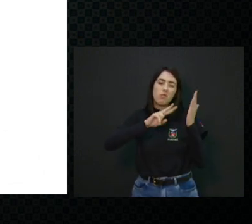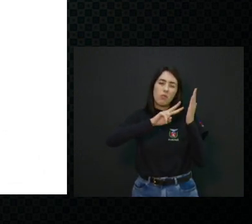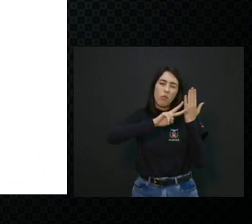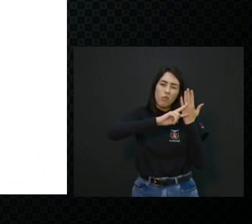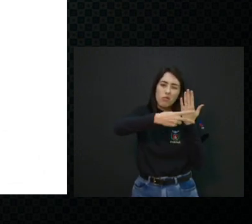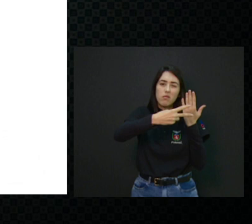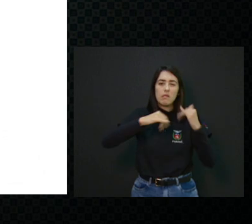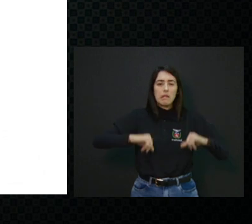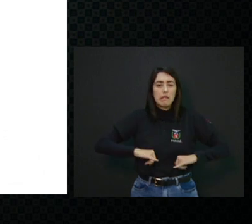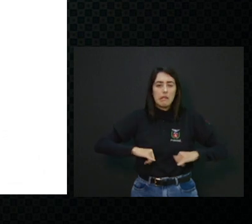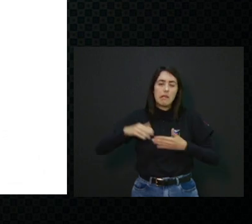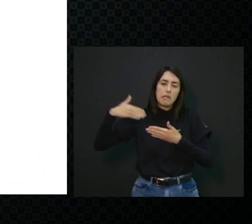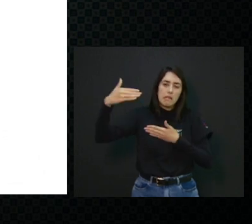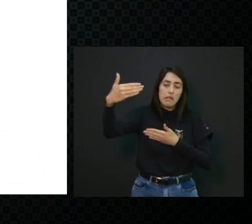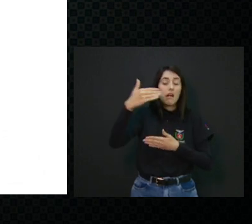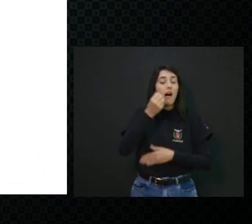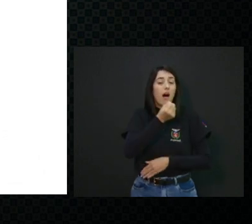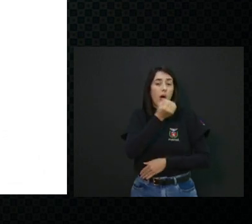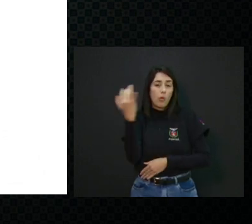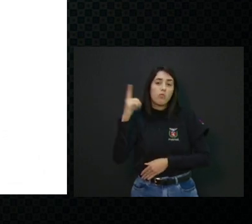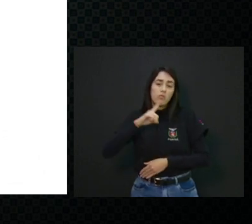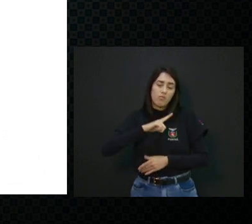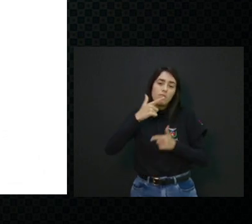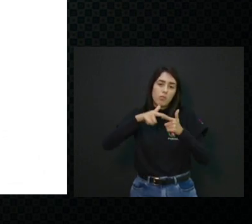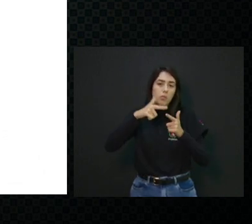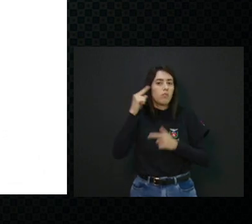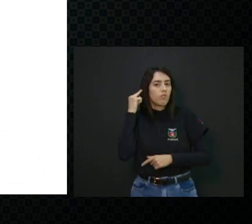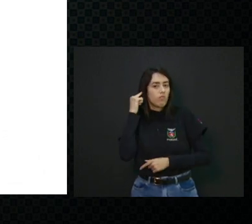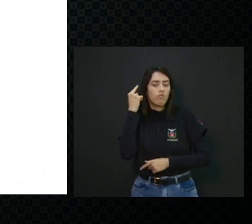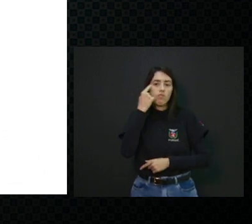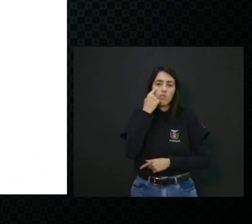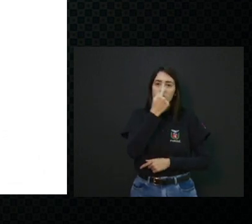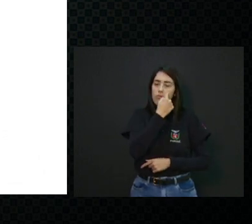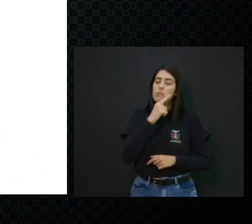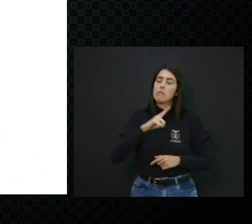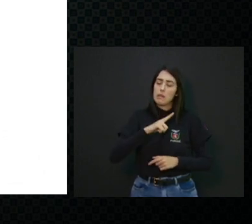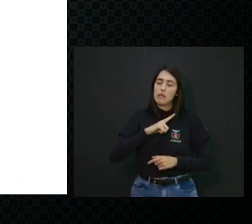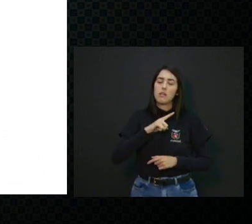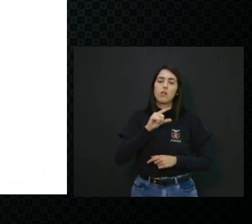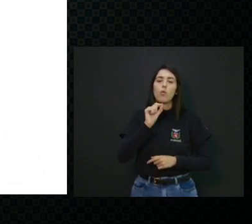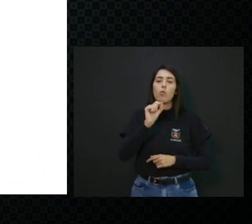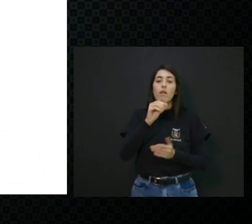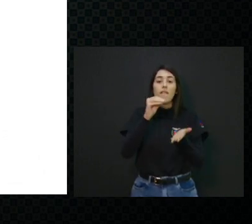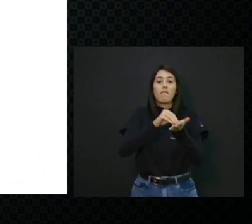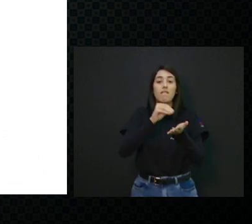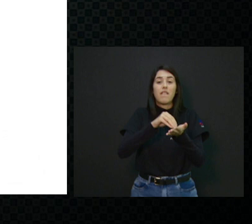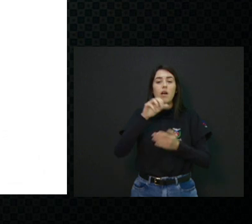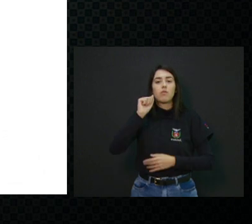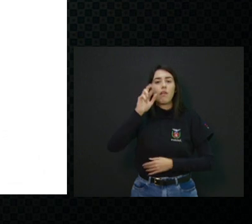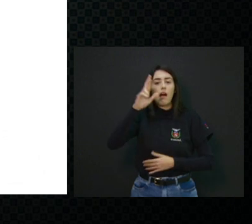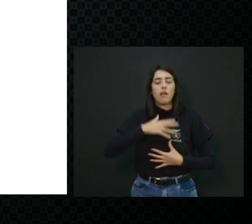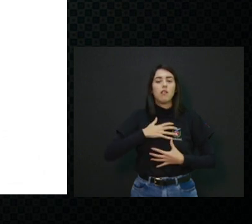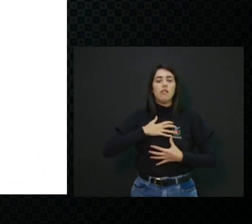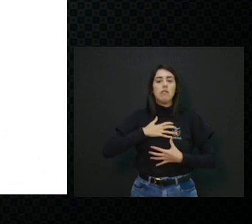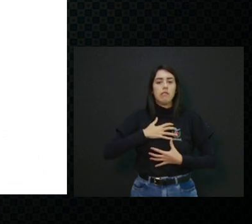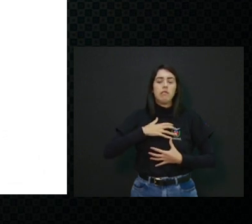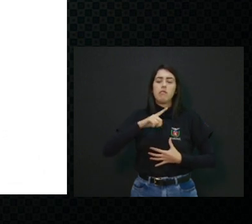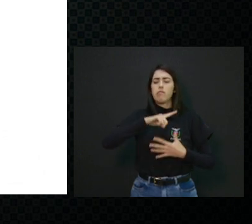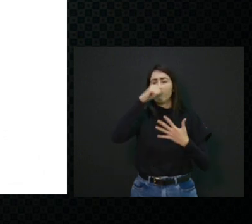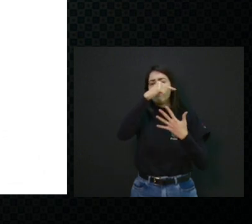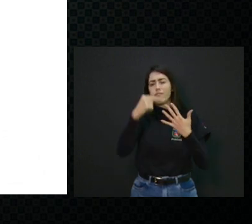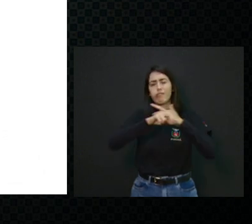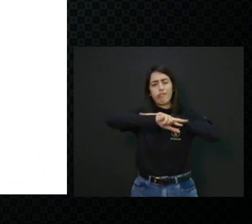sequelas visuais e auditivas. Então, depois nós temos a falta de oxigênio, a icterícia, anomalias